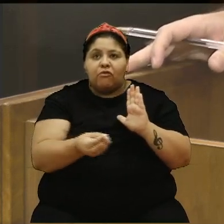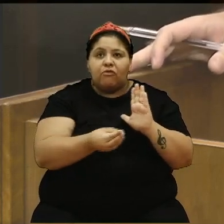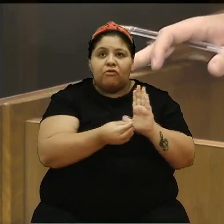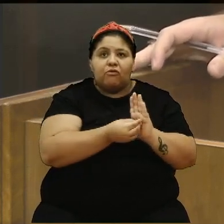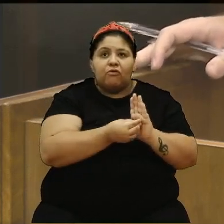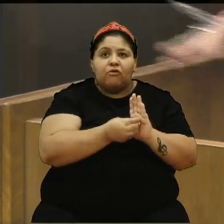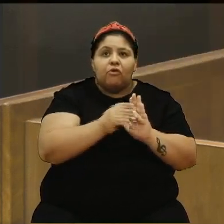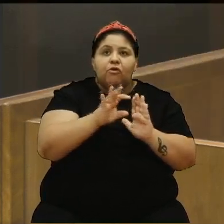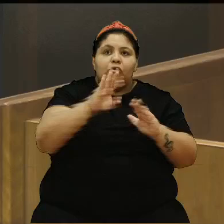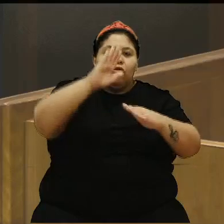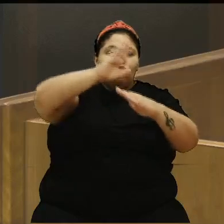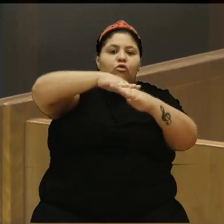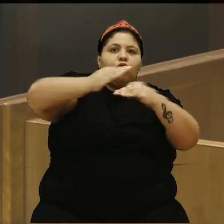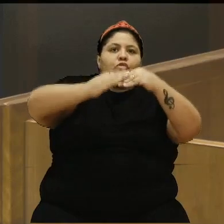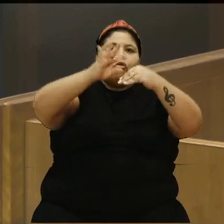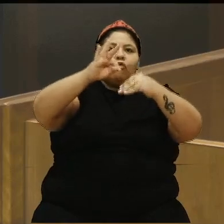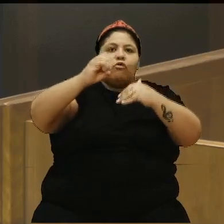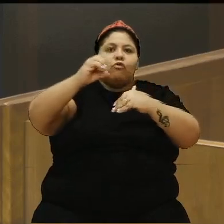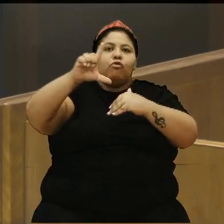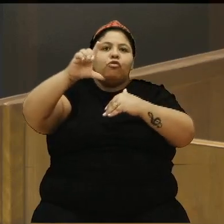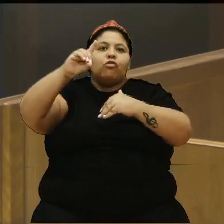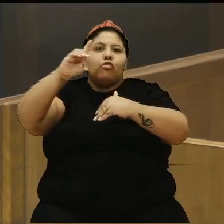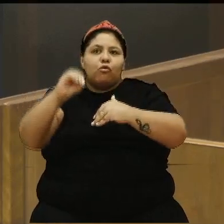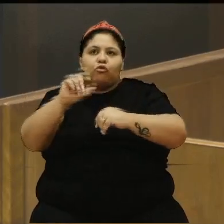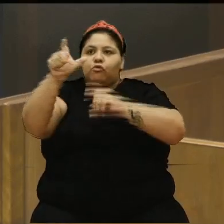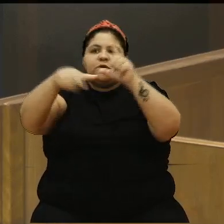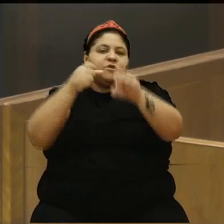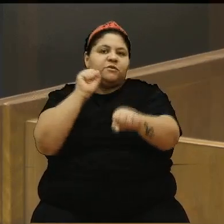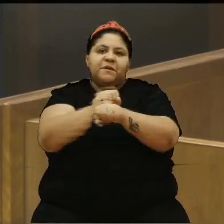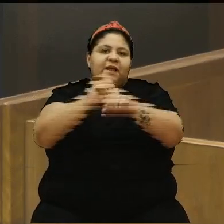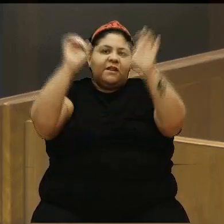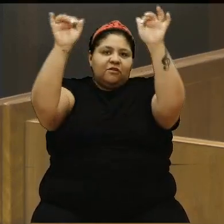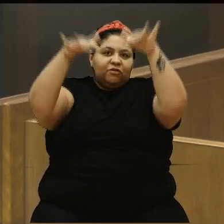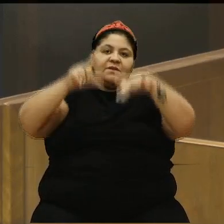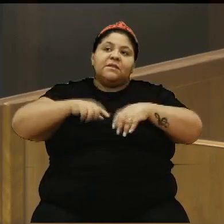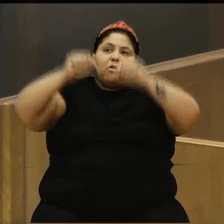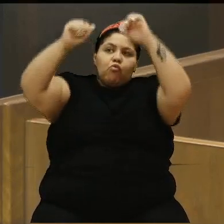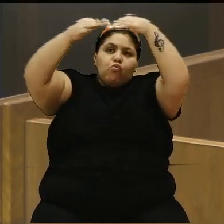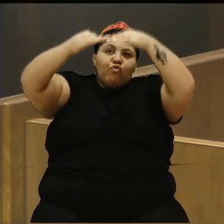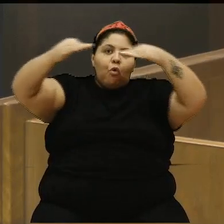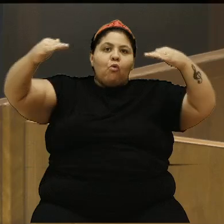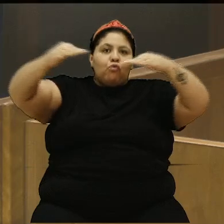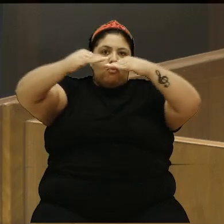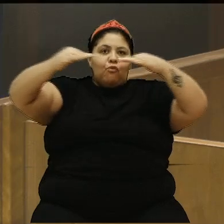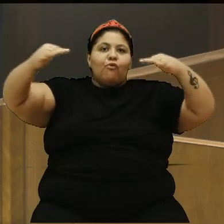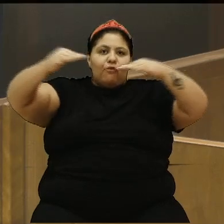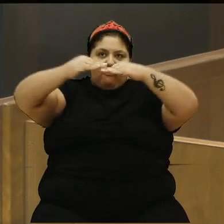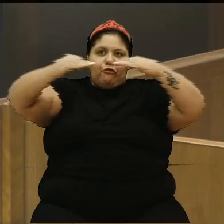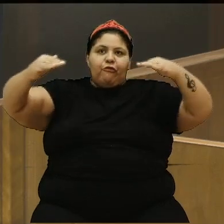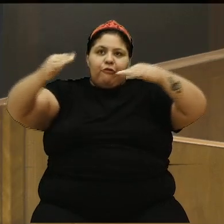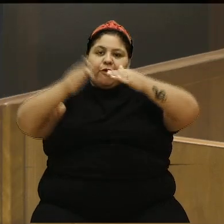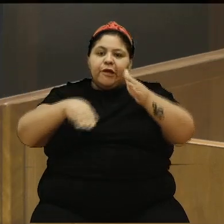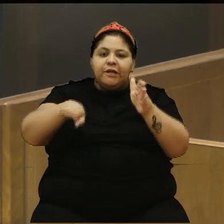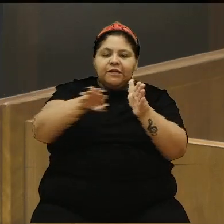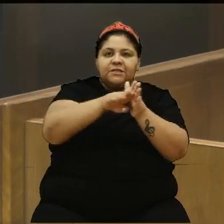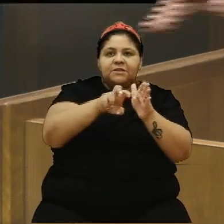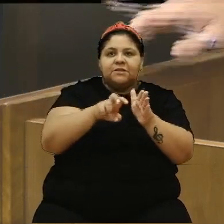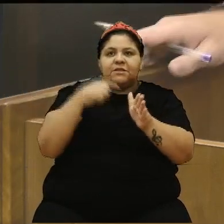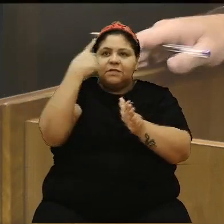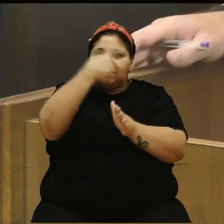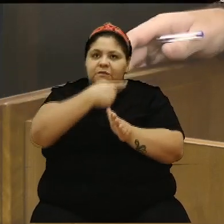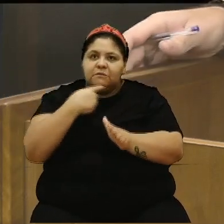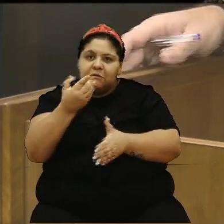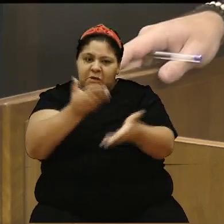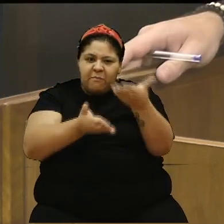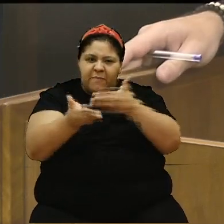na chuva. Então, deu uma melhora aí. Agora a pessoa não espera só na chuva, ela tem um todo também, quando chega às 5 horas da manhã para procurar